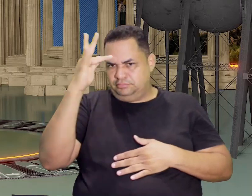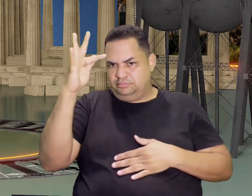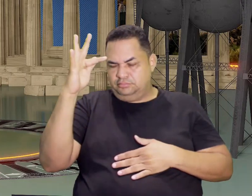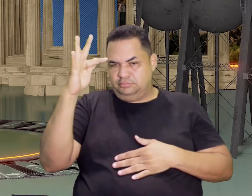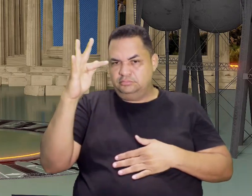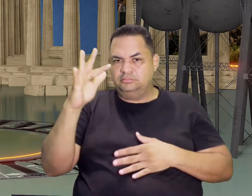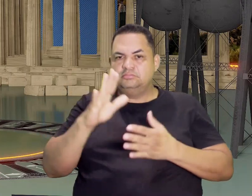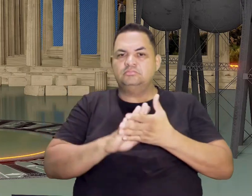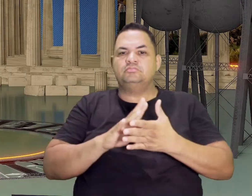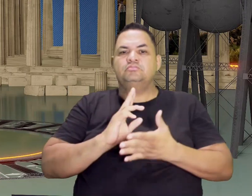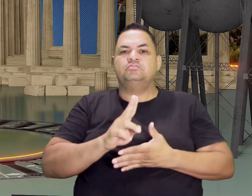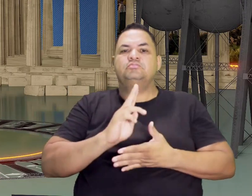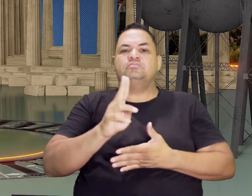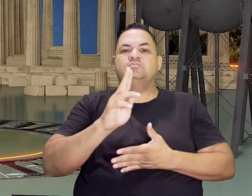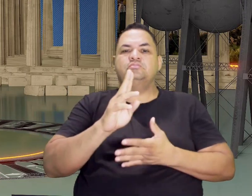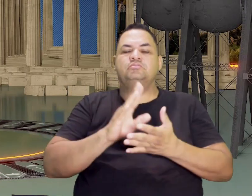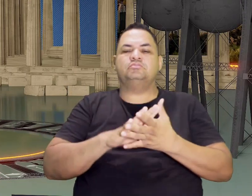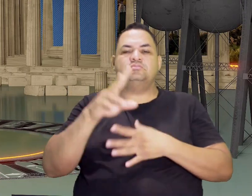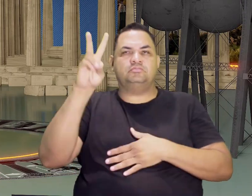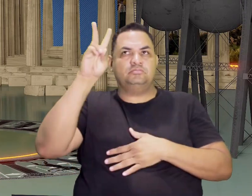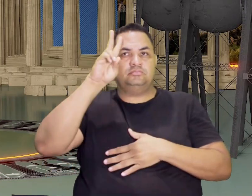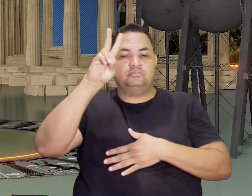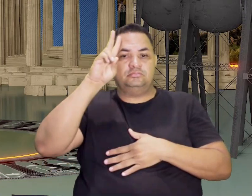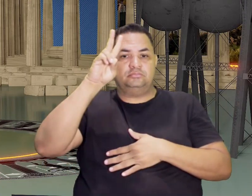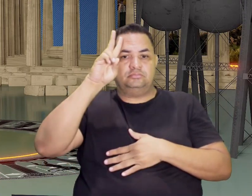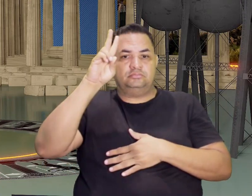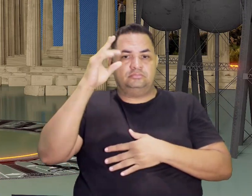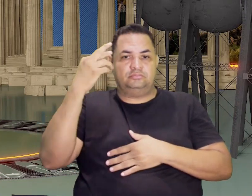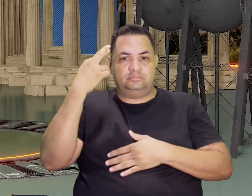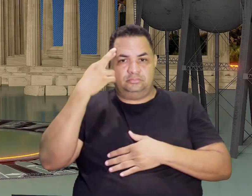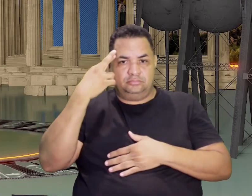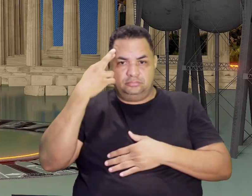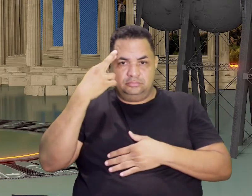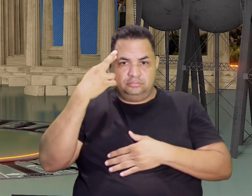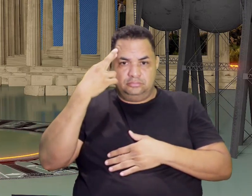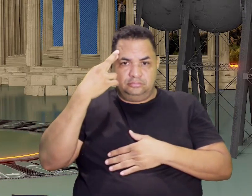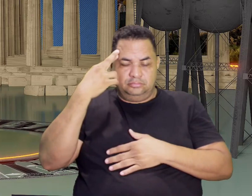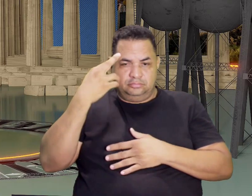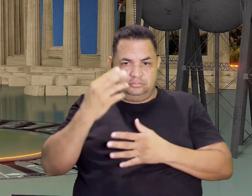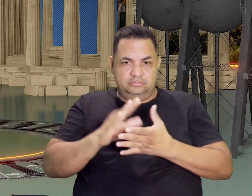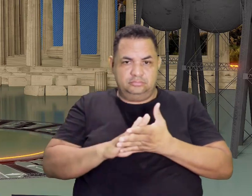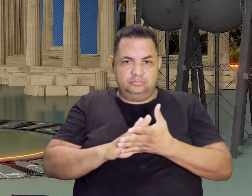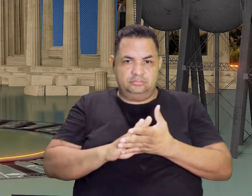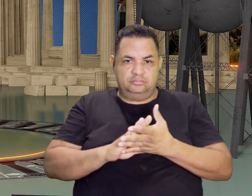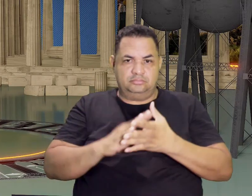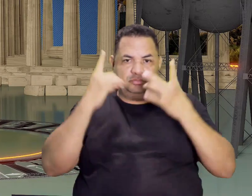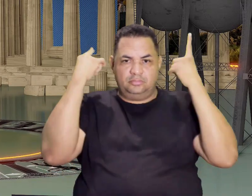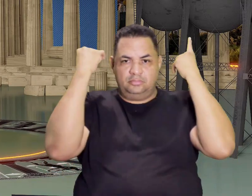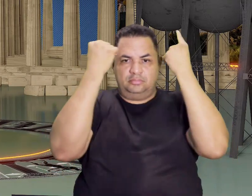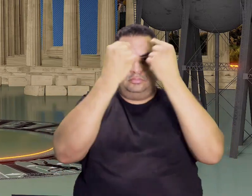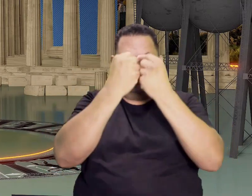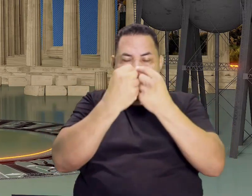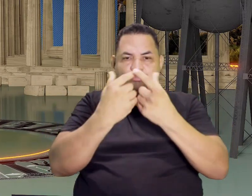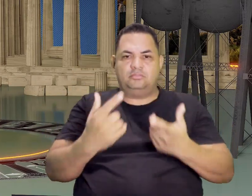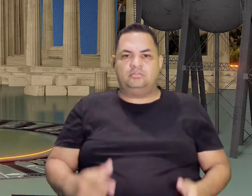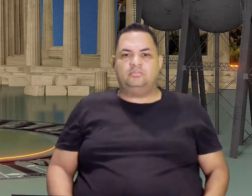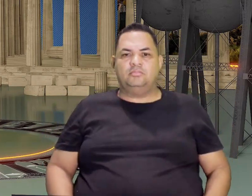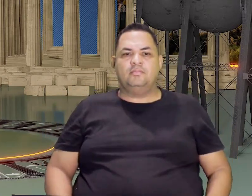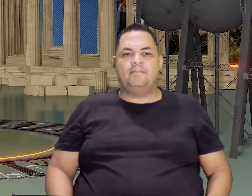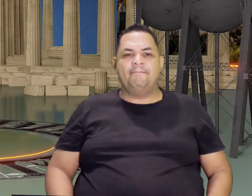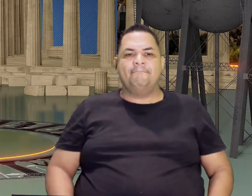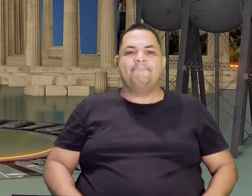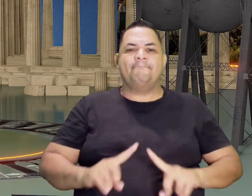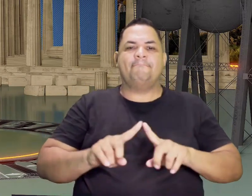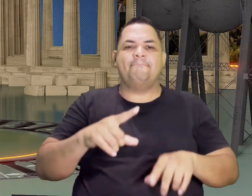filosóficas, sempre remota na nossa mente racional, nossa perspectiva, a questão grega, tá? Mas ela